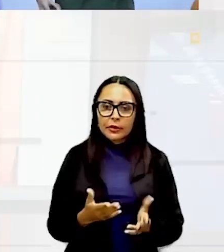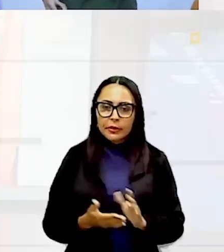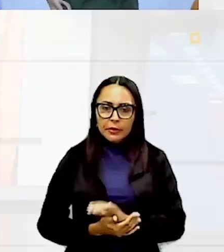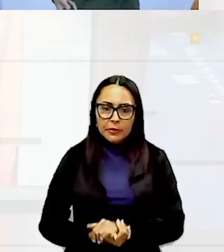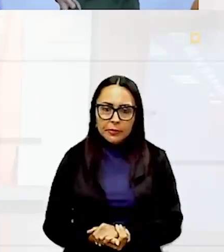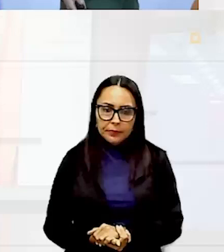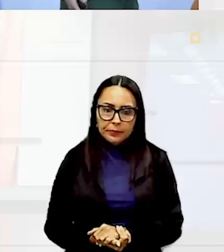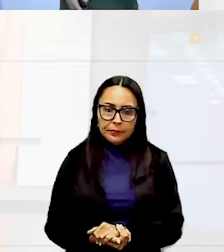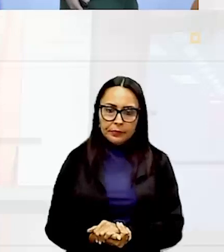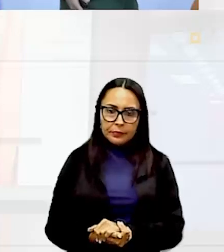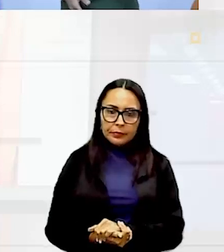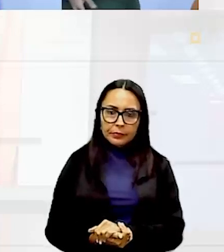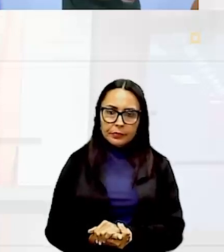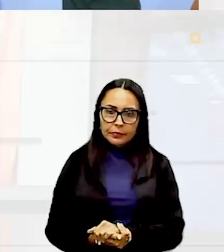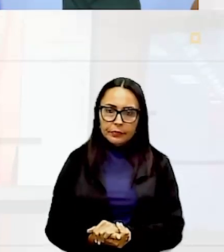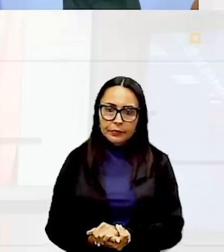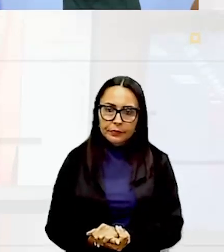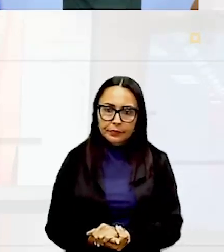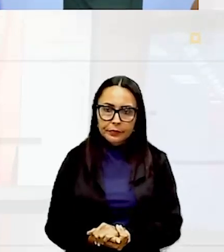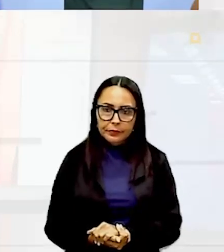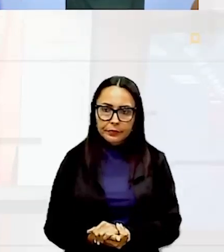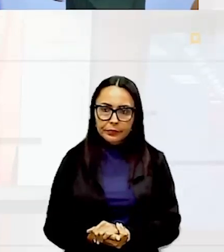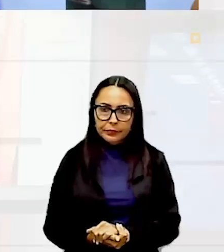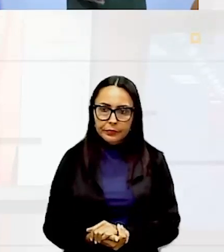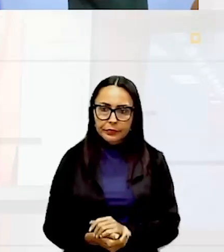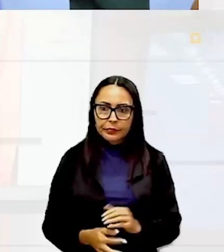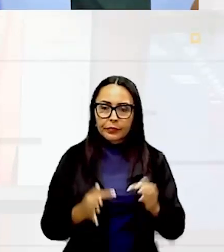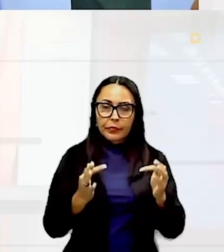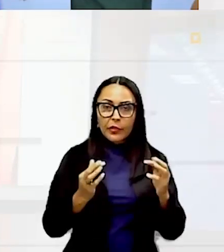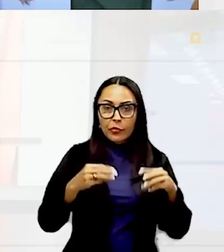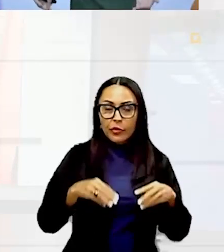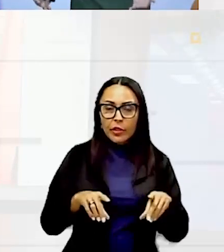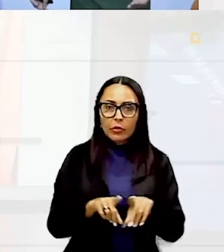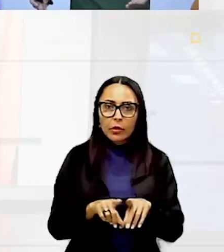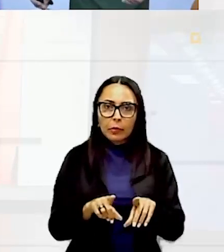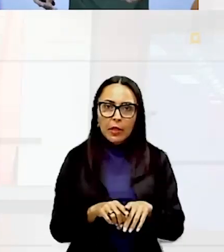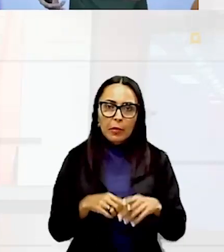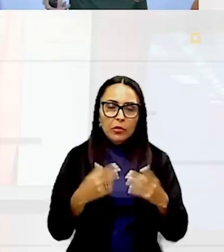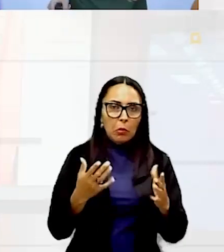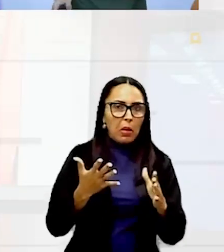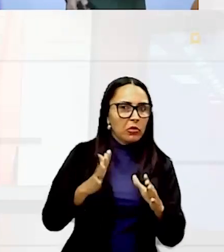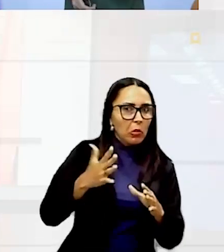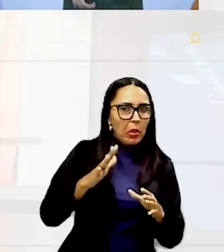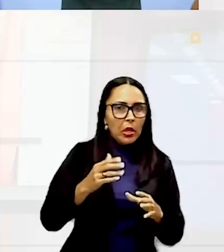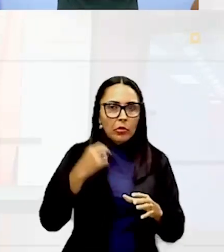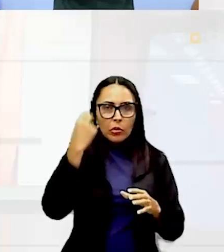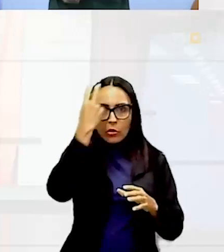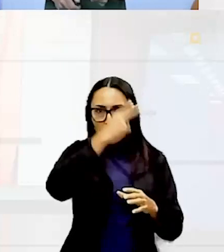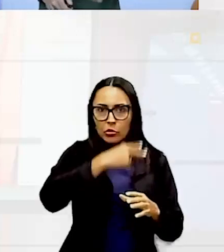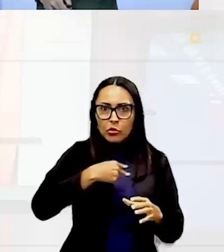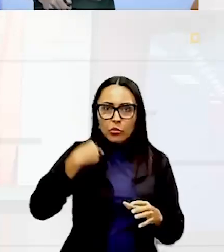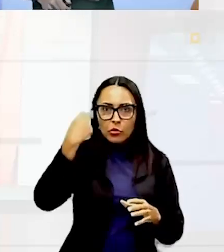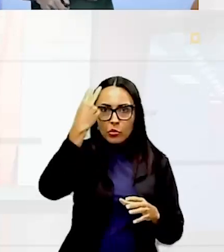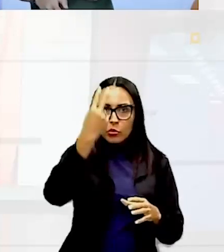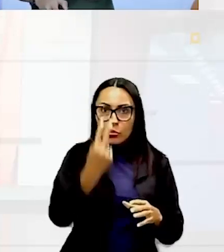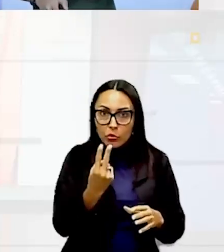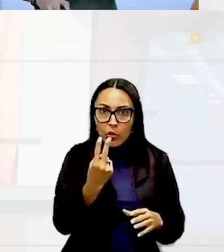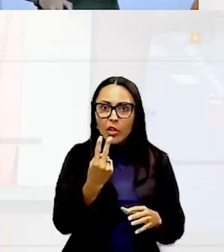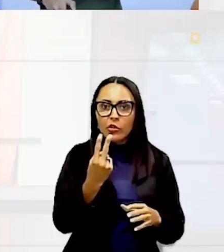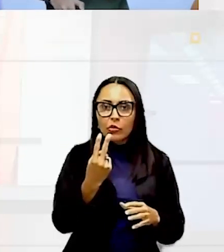final, por mais longo que seja, é mais ou menos umas 2 horas de jogo, o final é muito